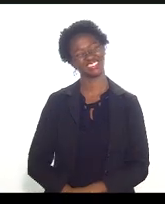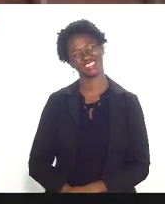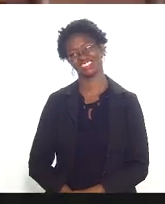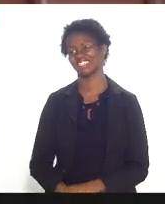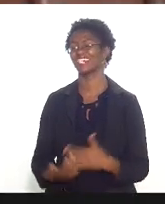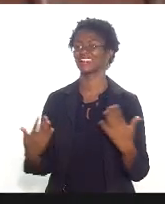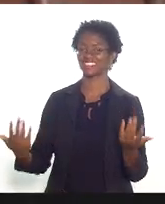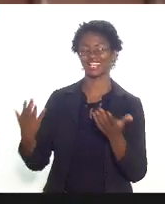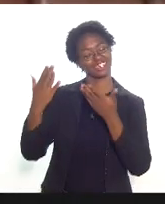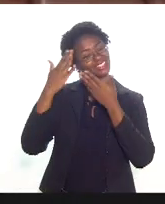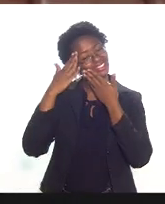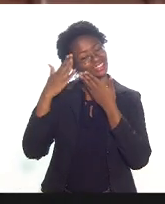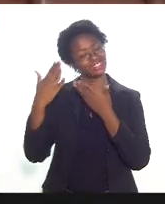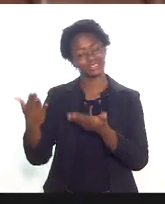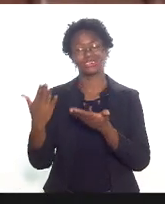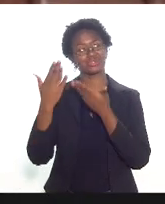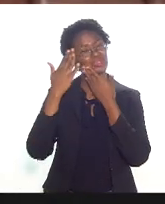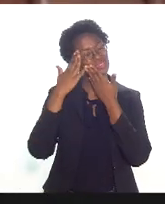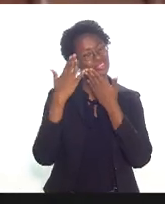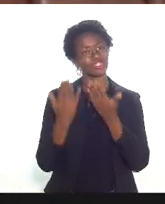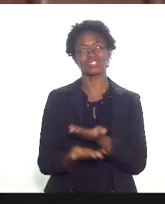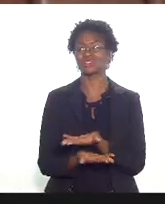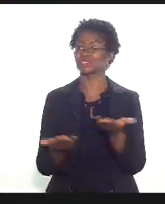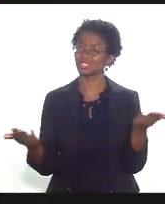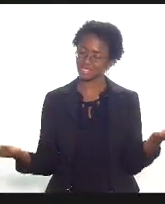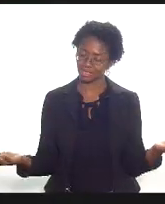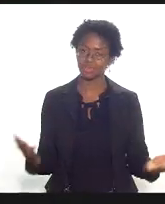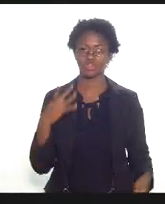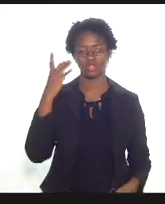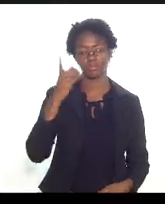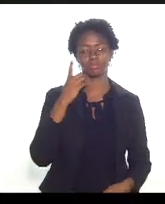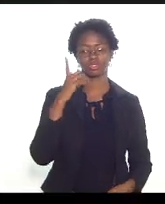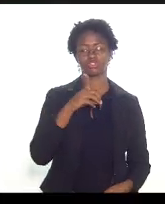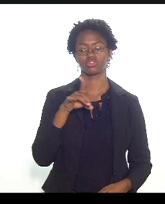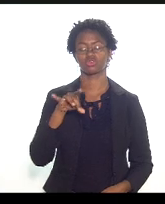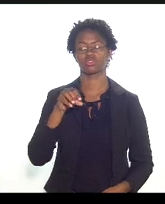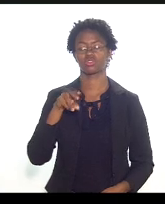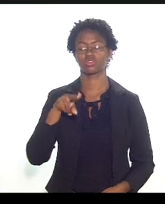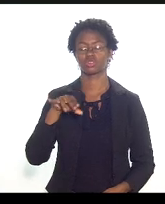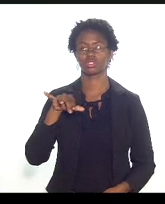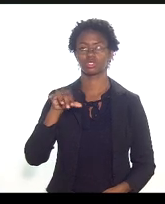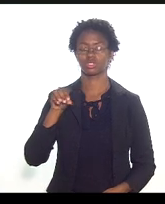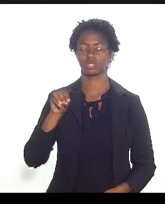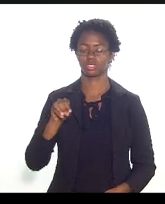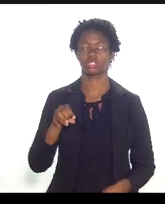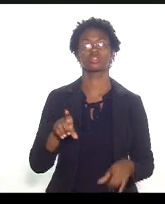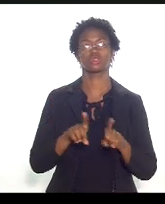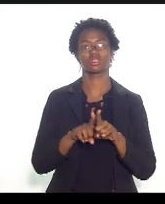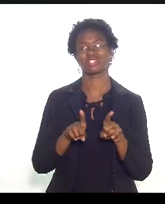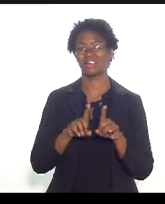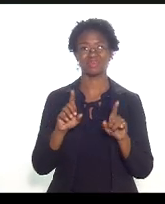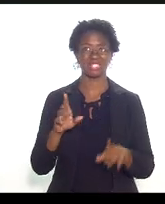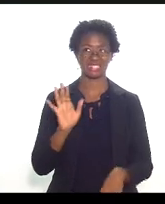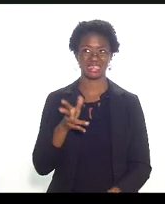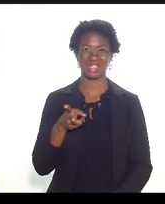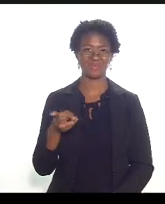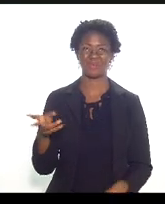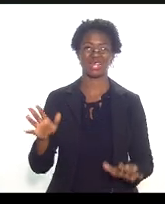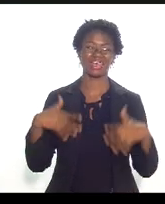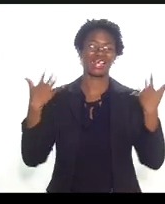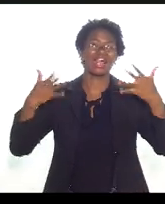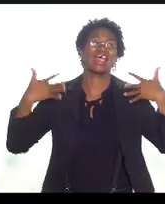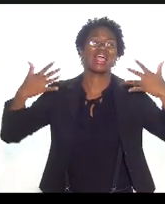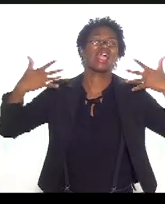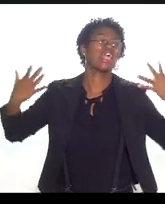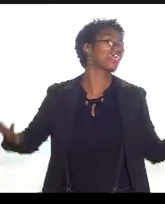Então, quero agradecer imensamente ao deputado Dionísio Lins, sempre um querido, sempre para cima, sempre animando a gente, né,